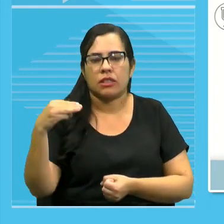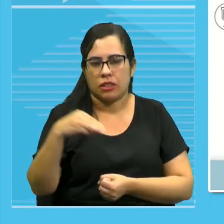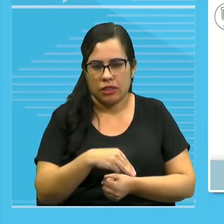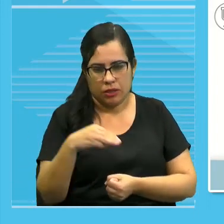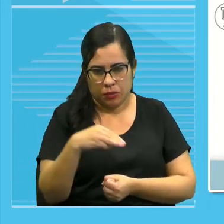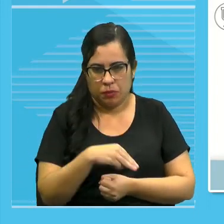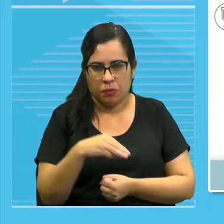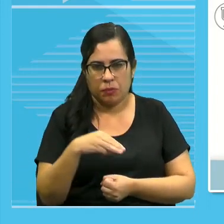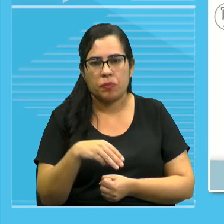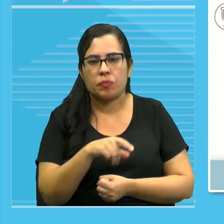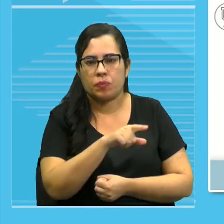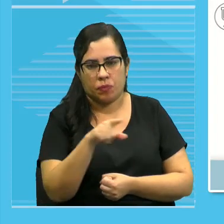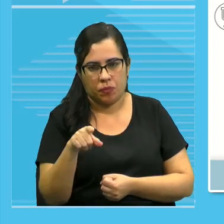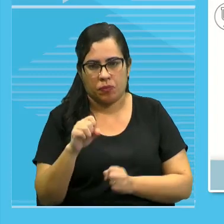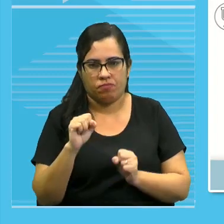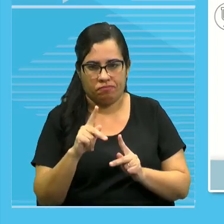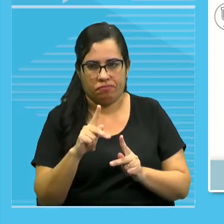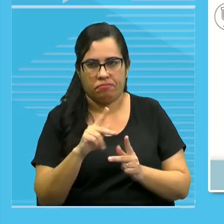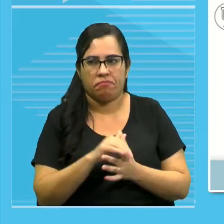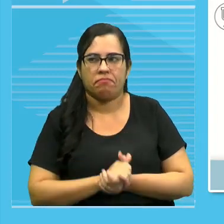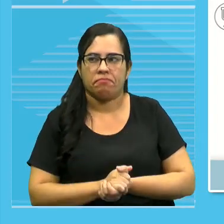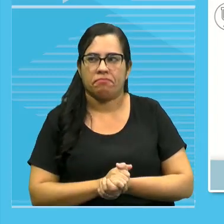minutos Jorge